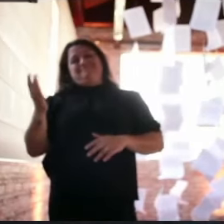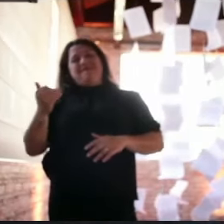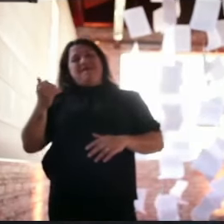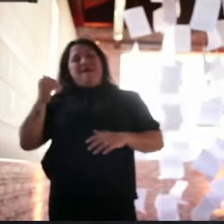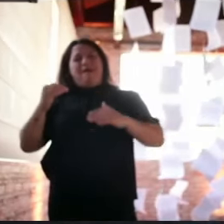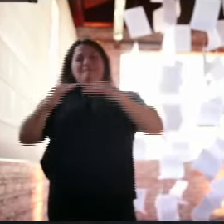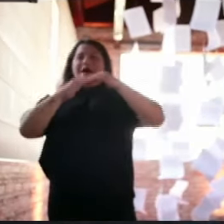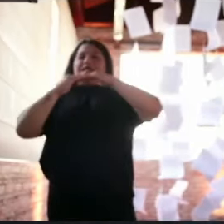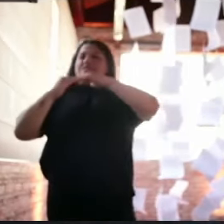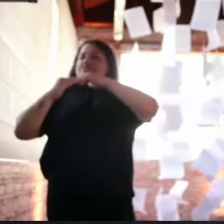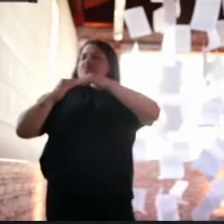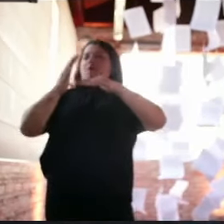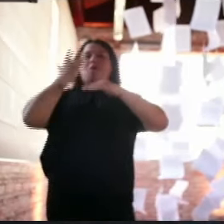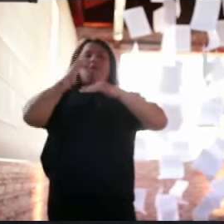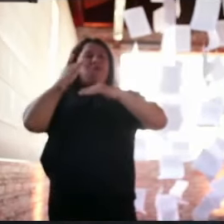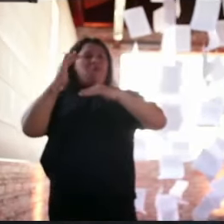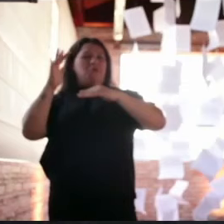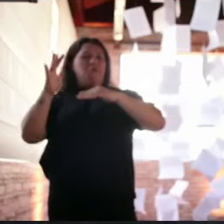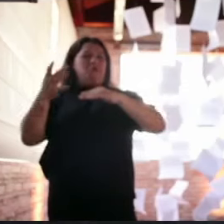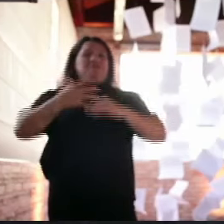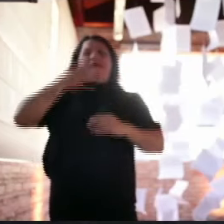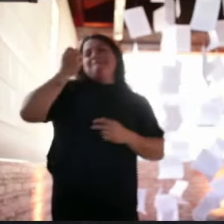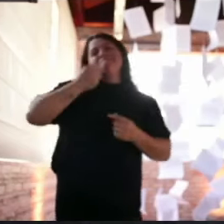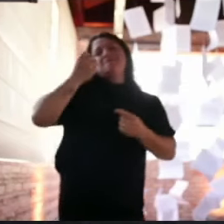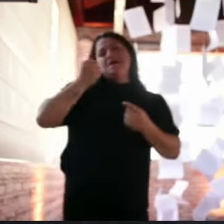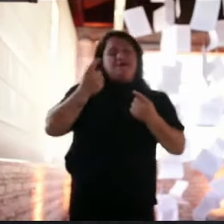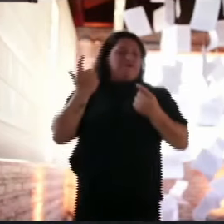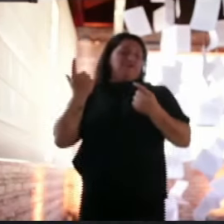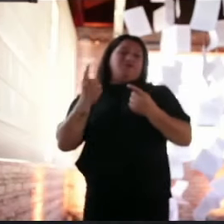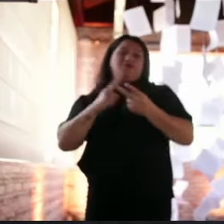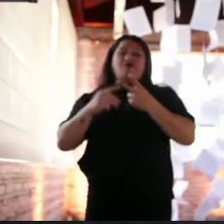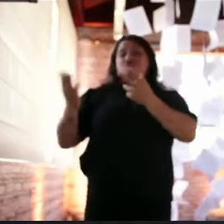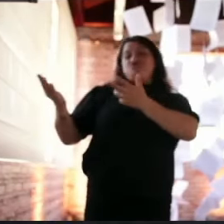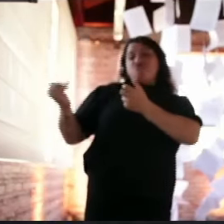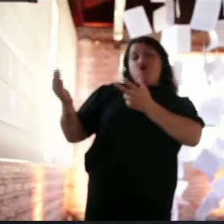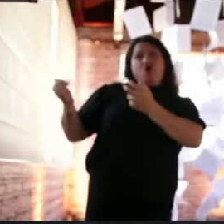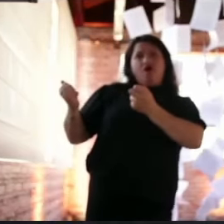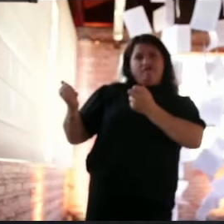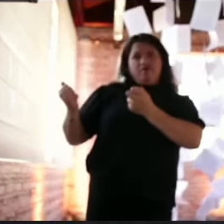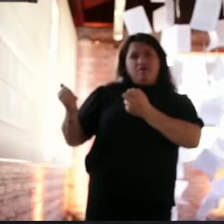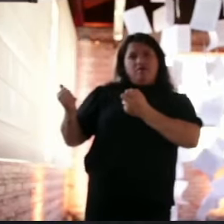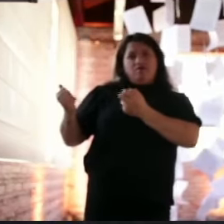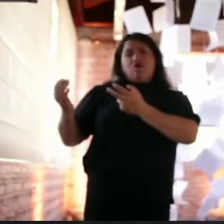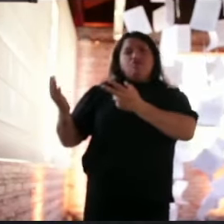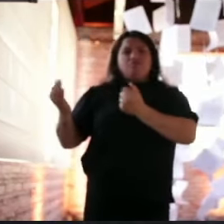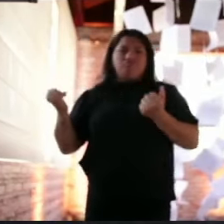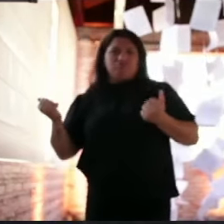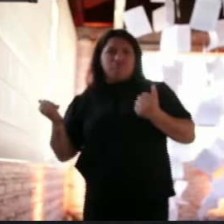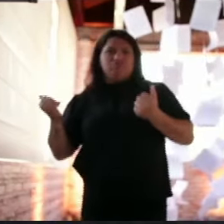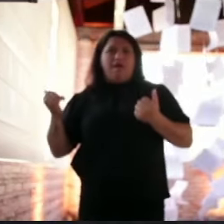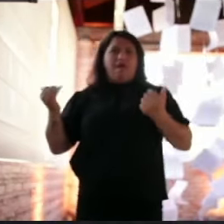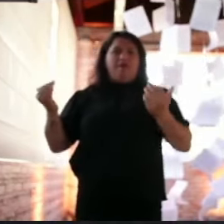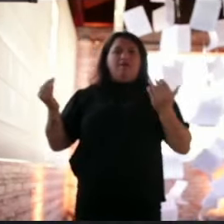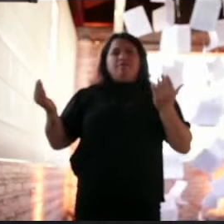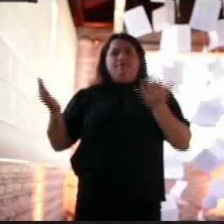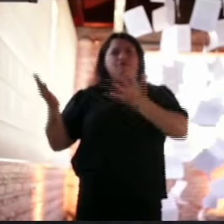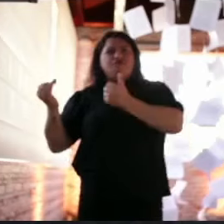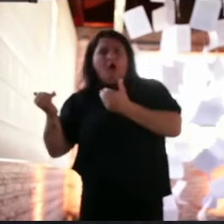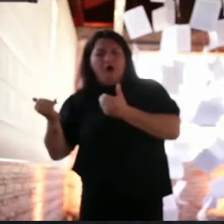ouro ela é branca Claro ela é branca ela é jovem não pode ser muito jovem não vai ser adolescente que ela tem que fazer doutorado